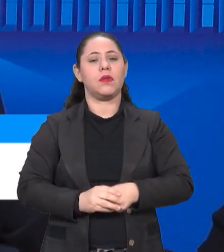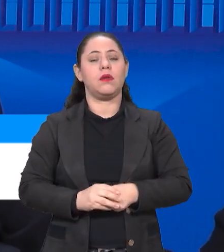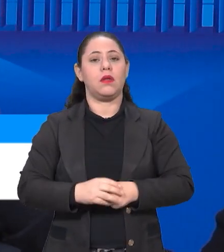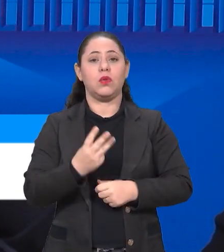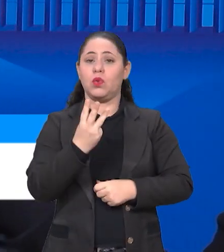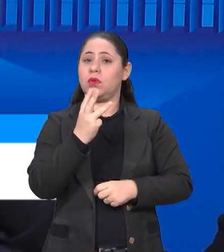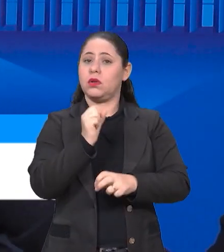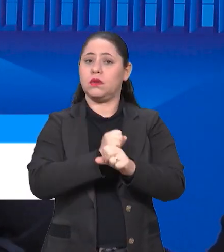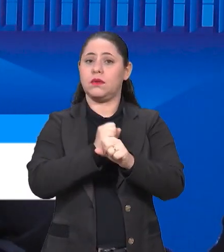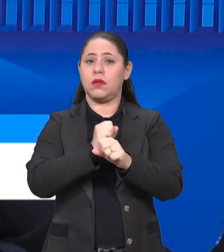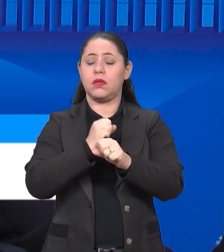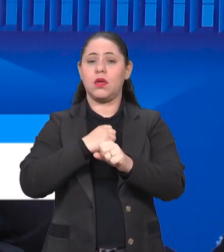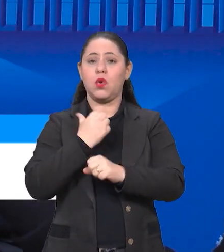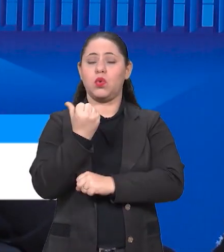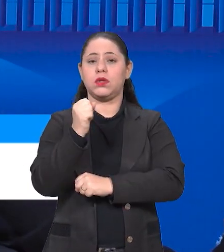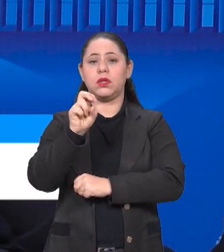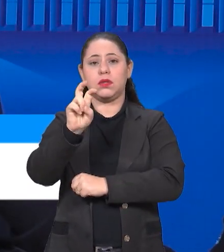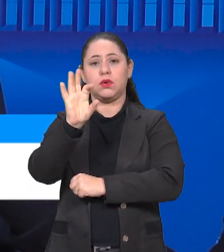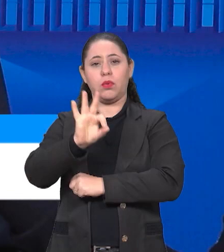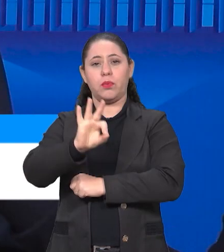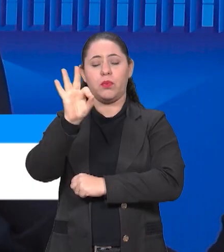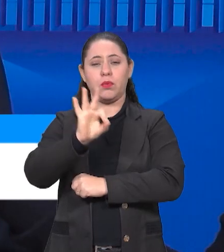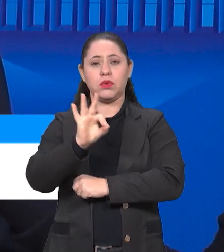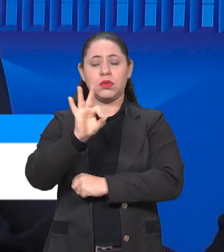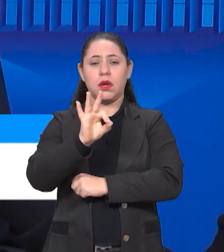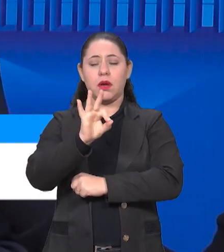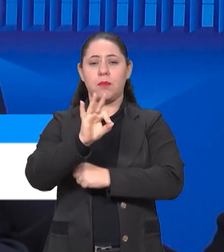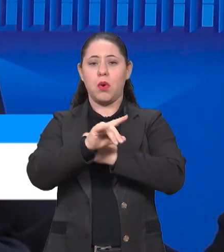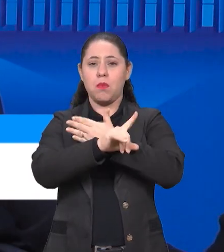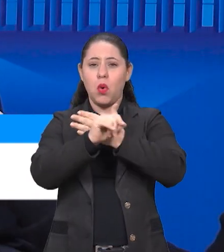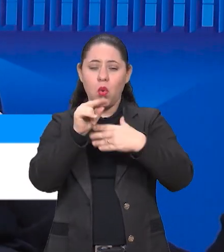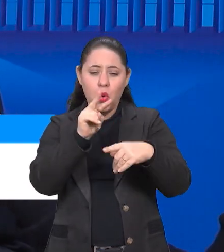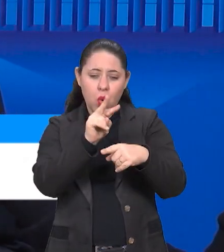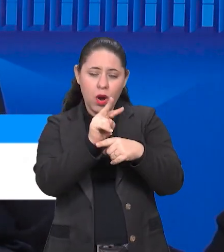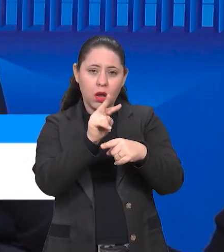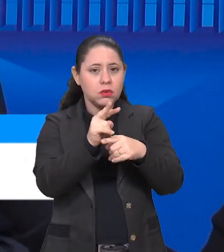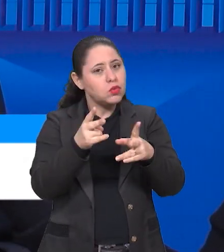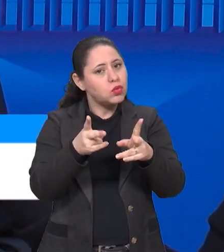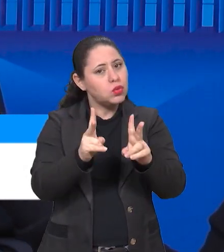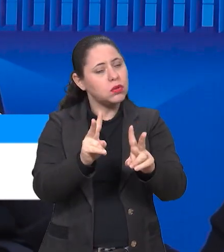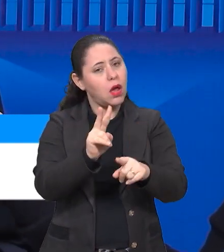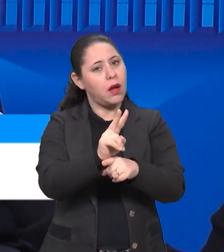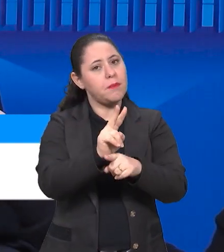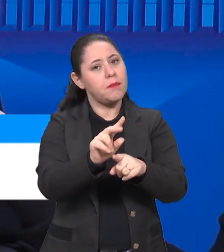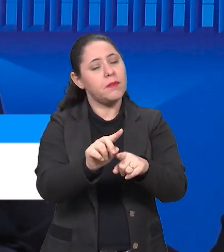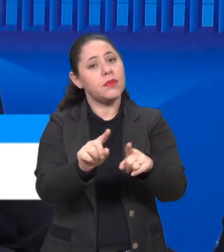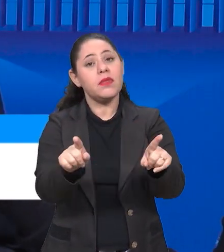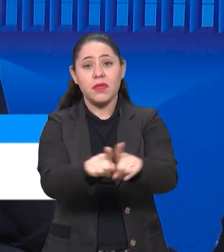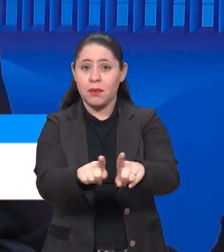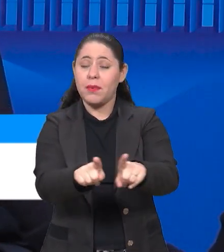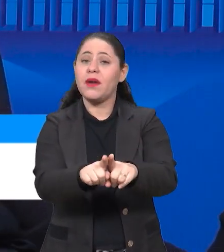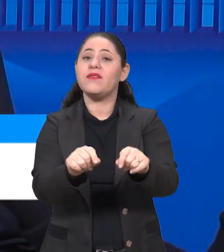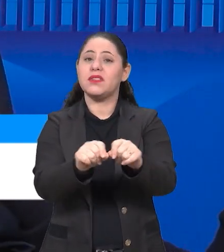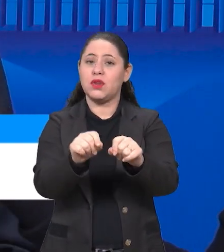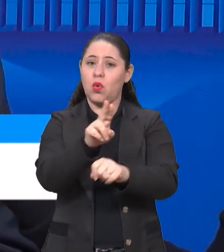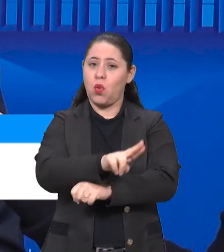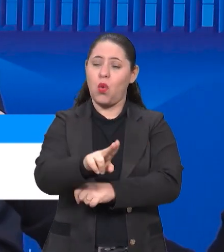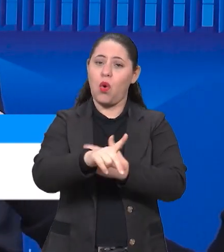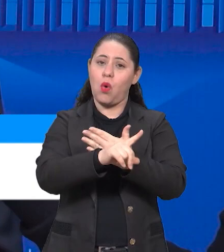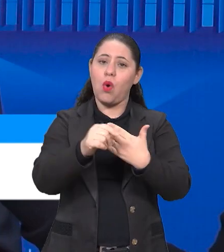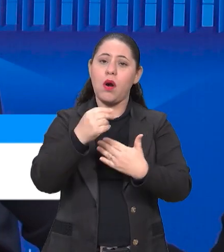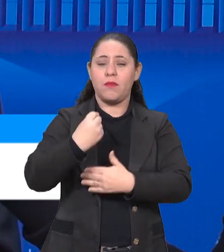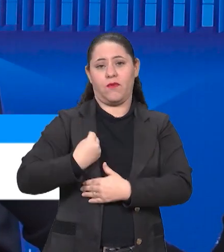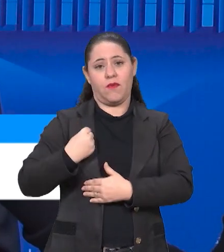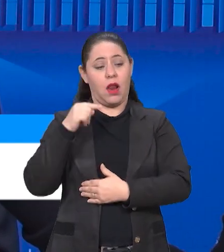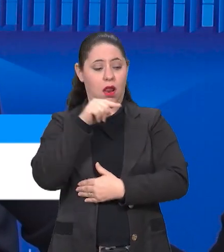anos. E nesses 300 anos nós temos 85% do bioma preservado. A gente quer continuar preservando o bioma e quer deixar o